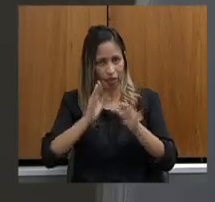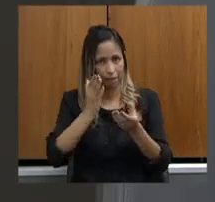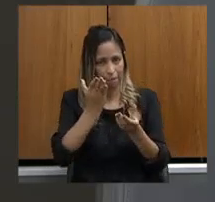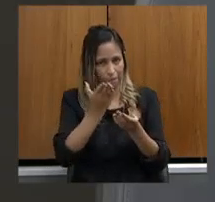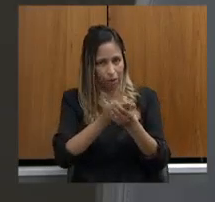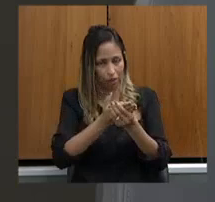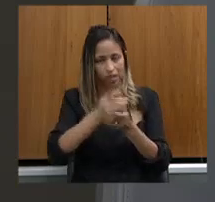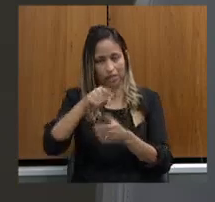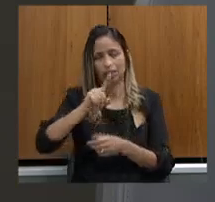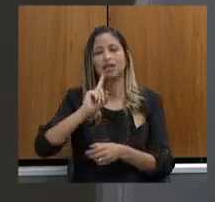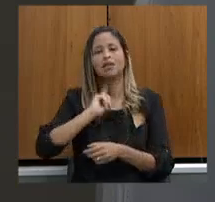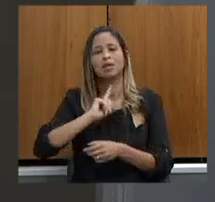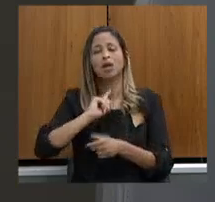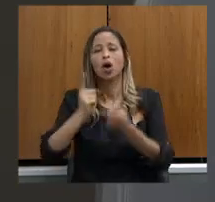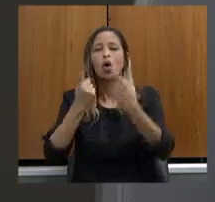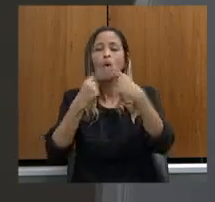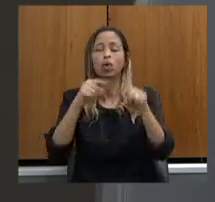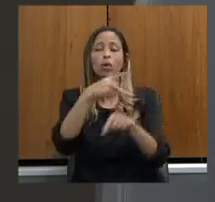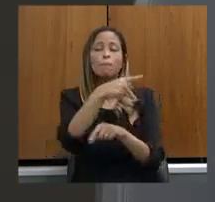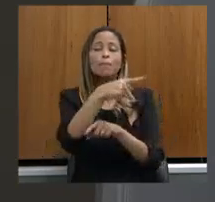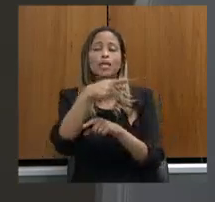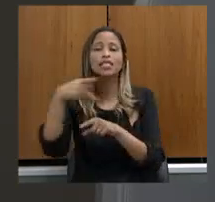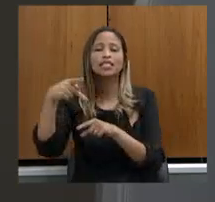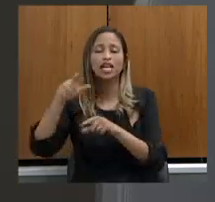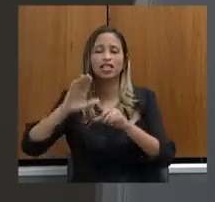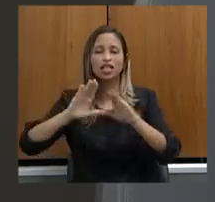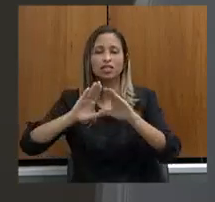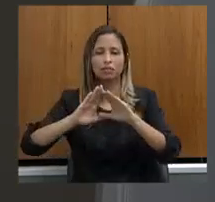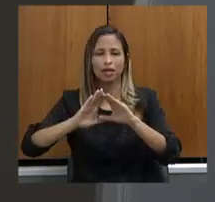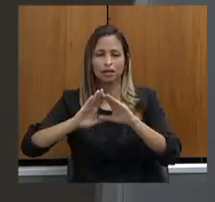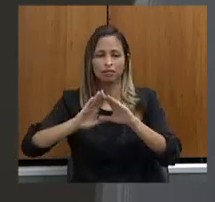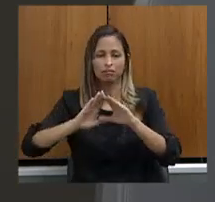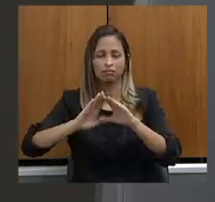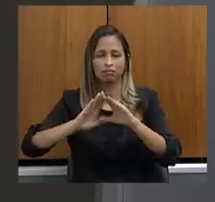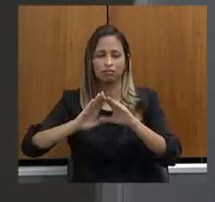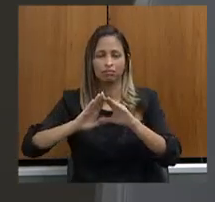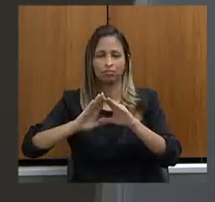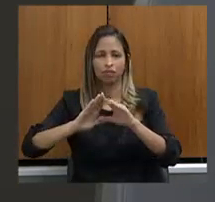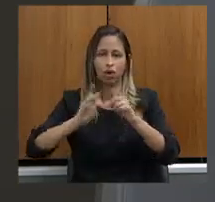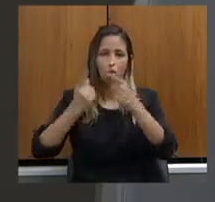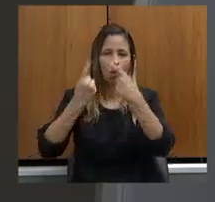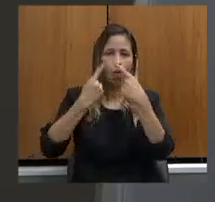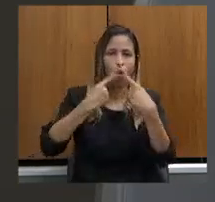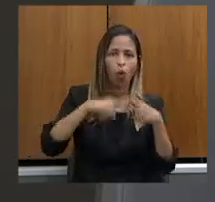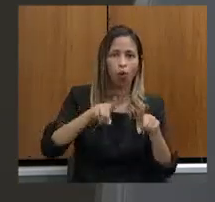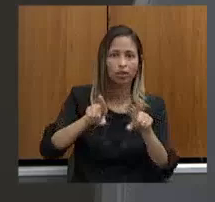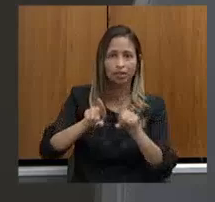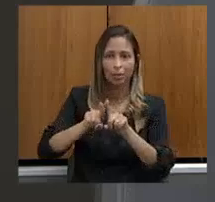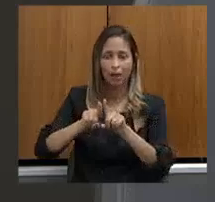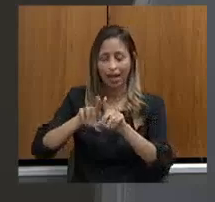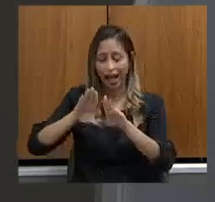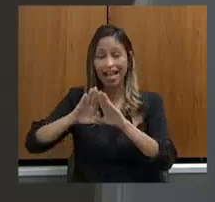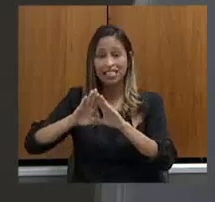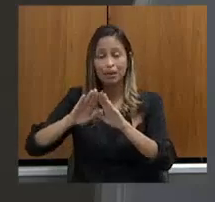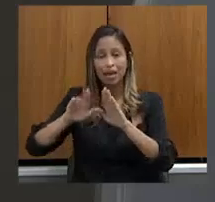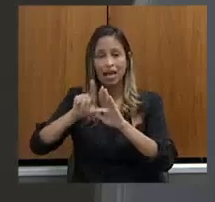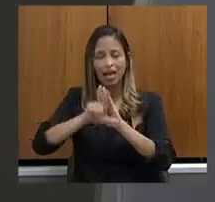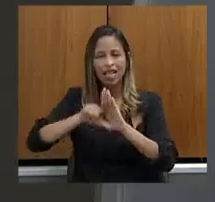de Minas Gerais contra o presidente da Assembleia Legislativa e contra Assembleia Legislativa